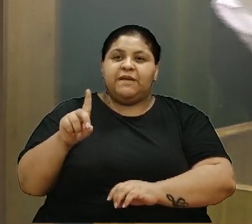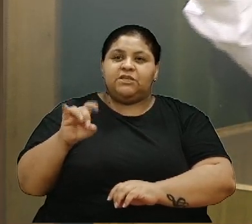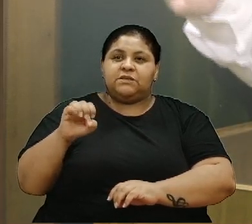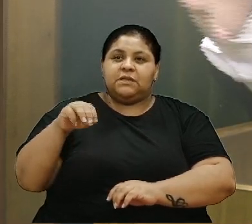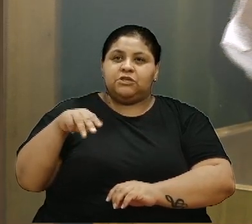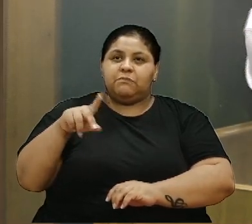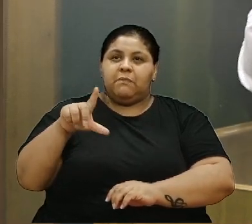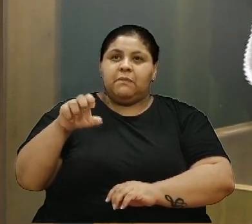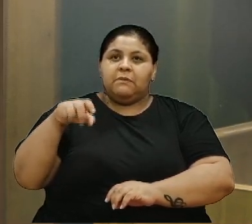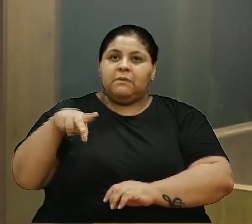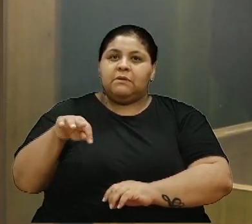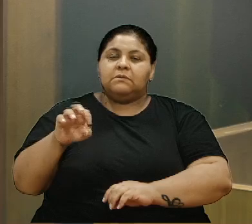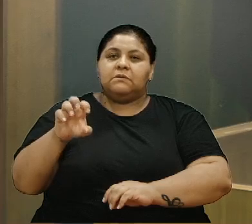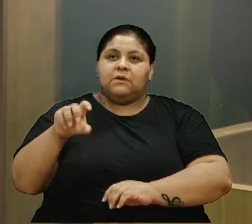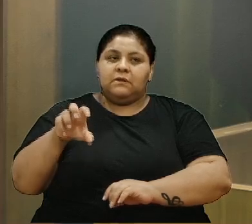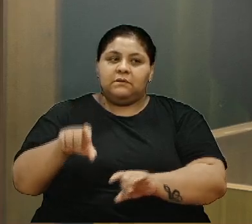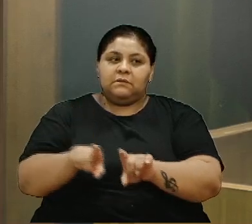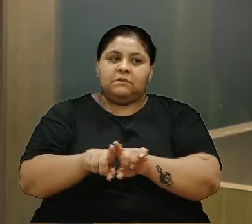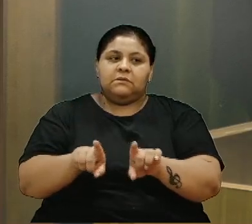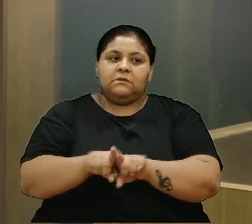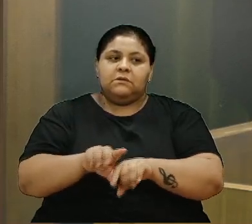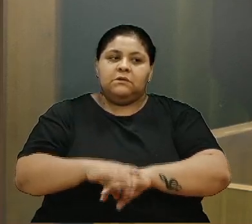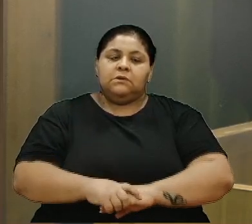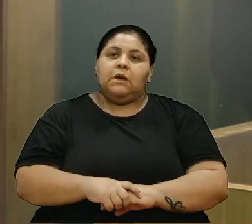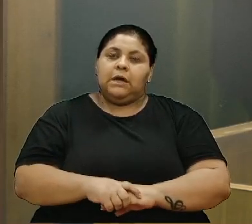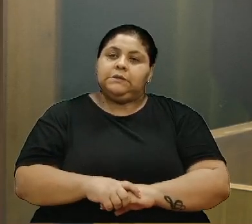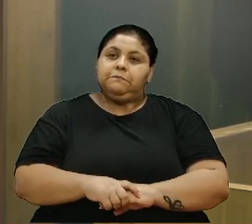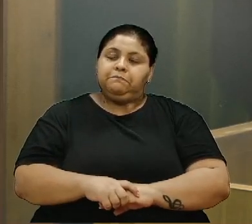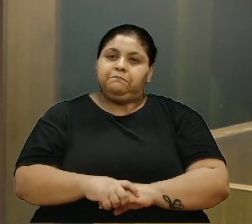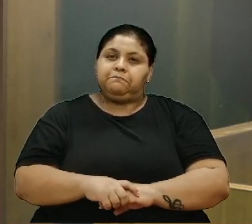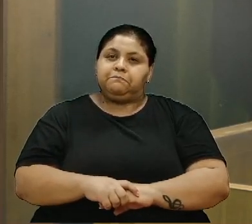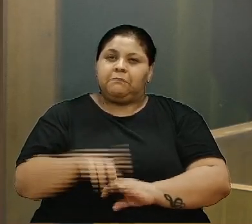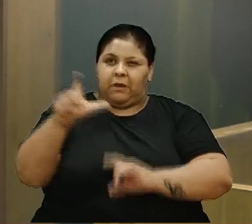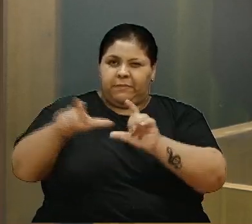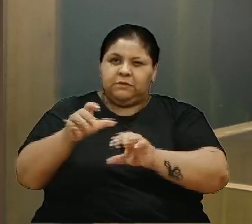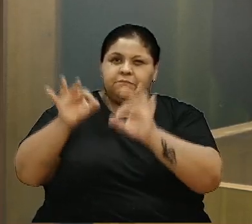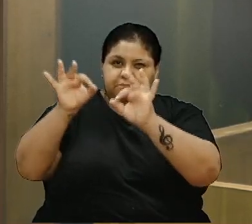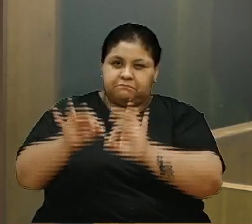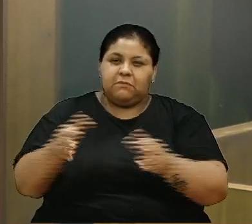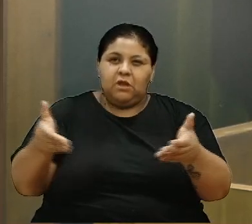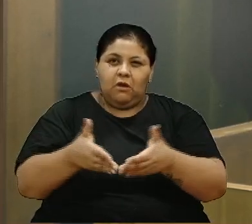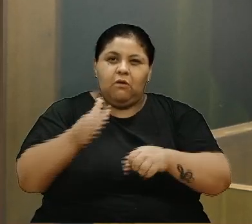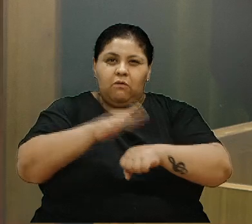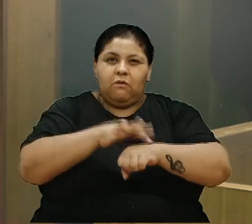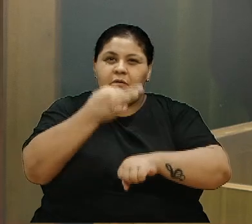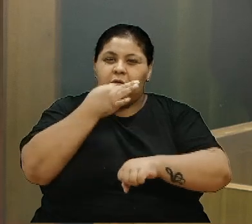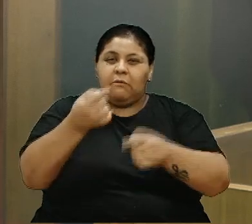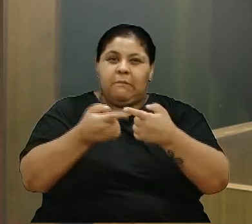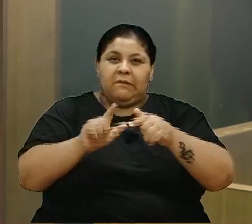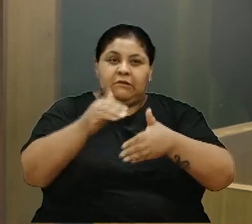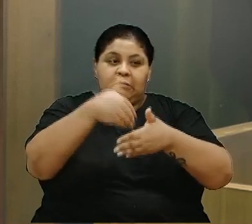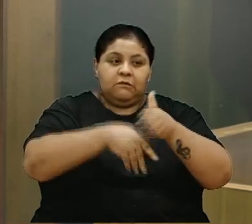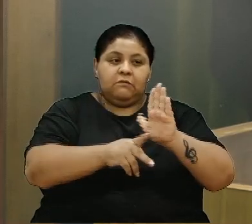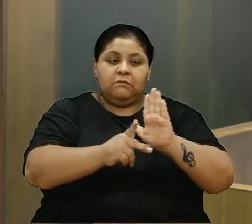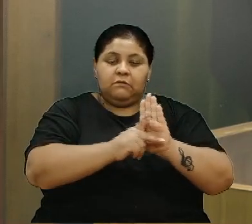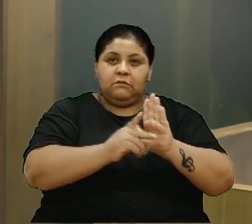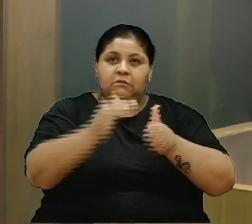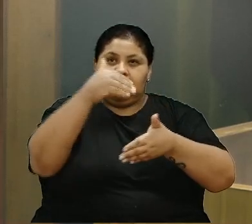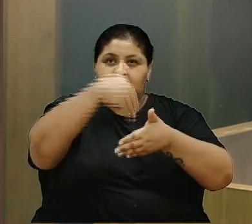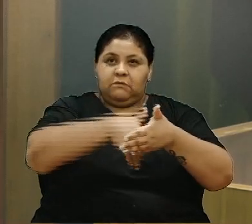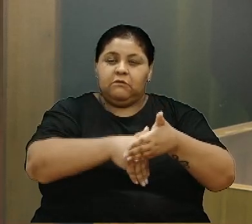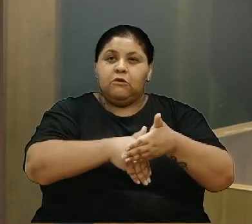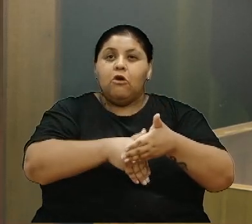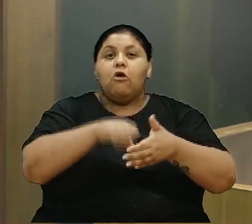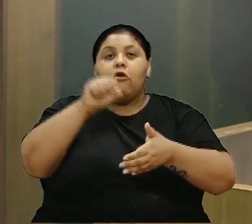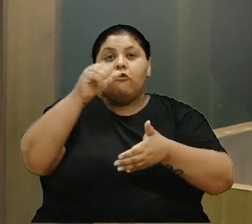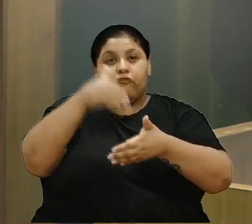os colegas que têm a função de apreciar e votar, já que esse momento eu estou opinando, mas não vou votar no projeto, se votasse, votaria